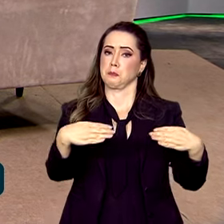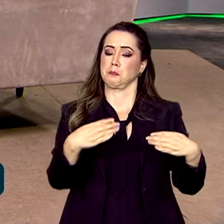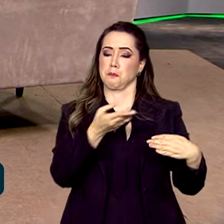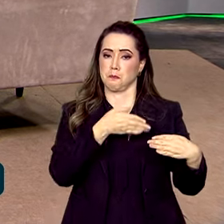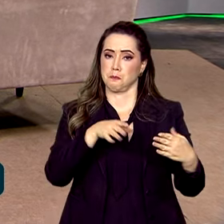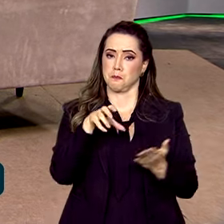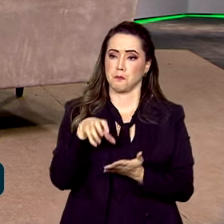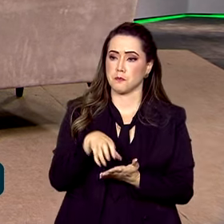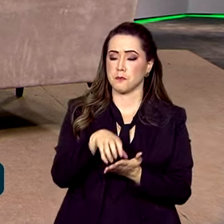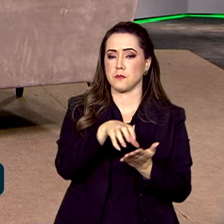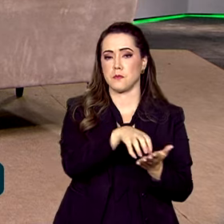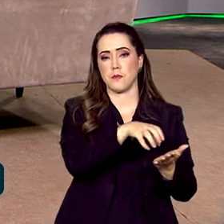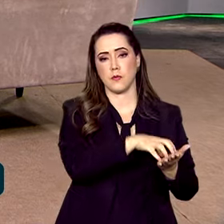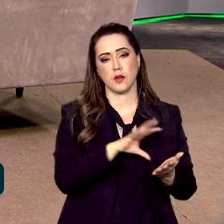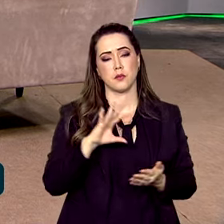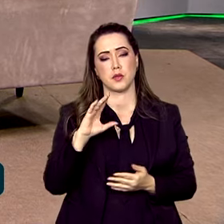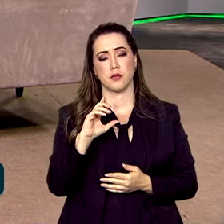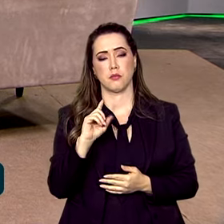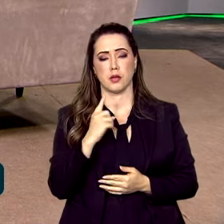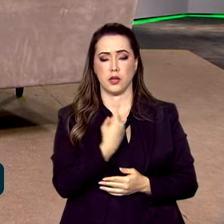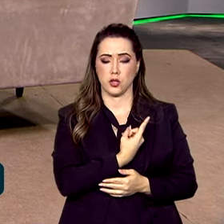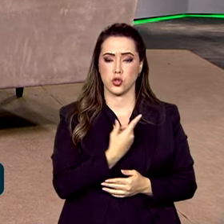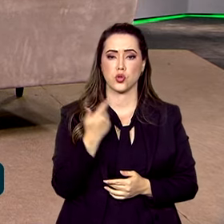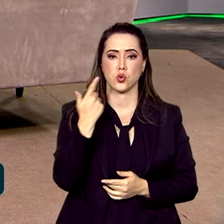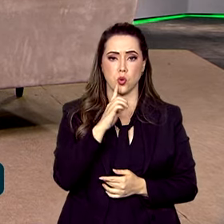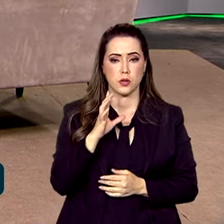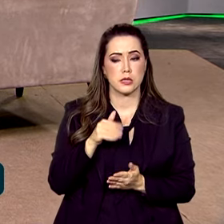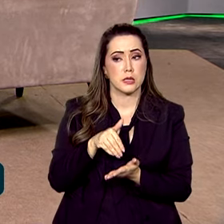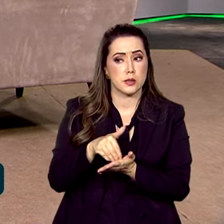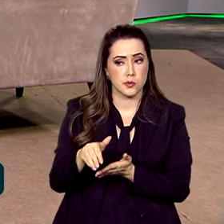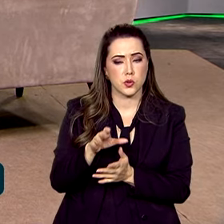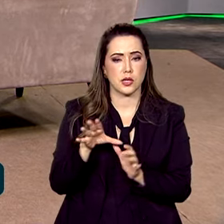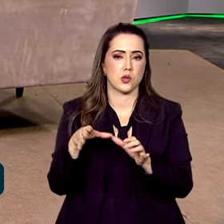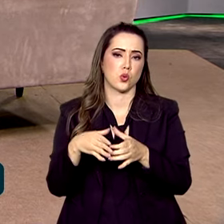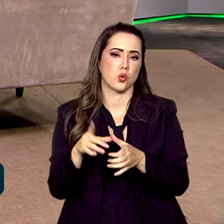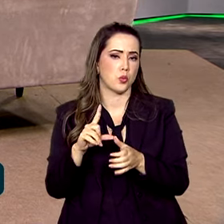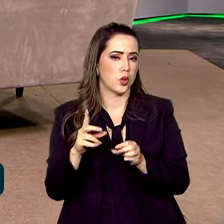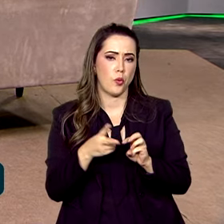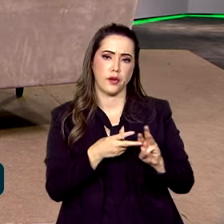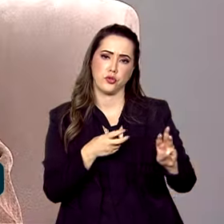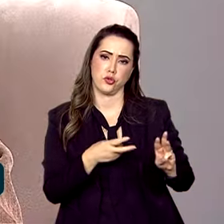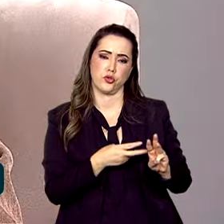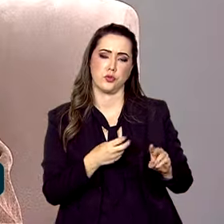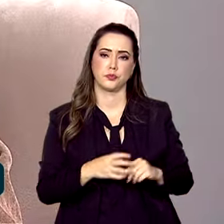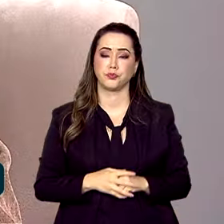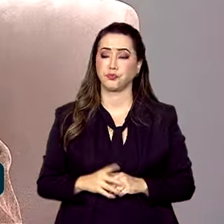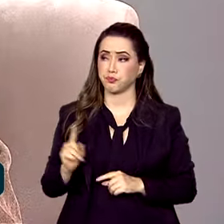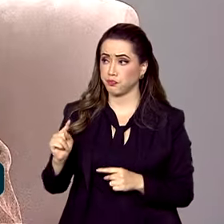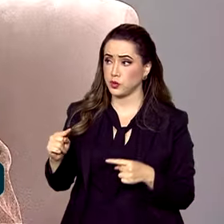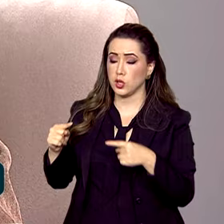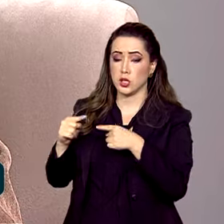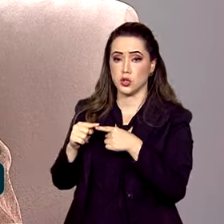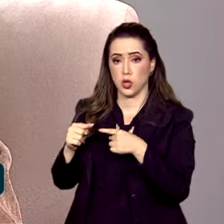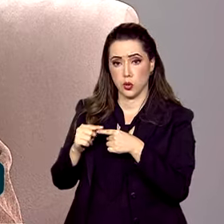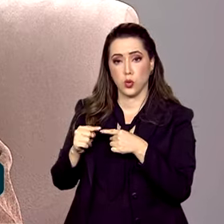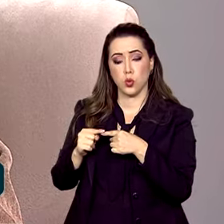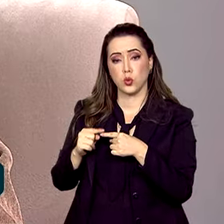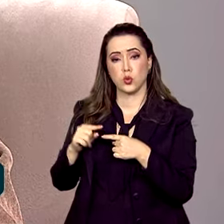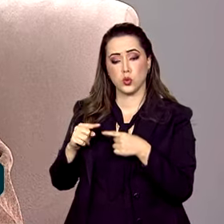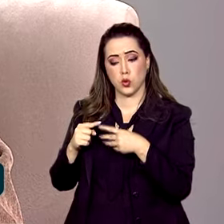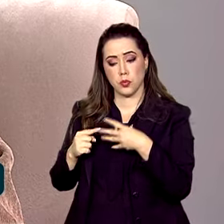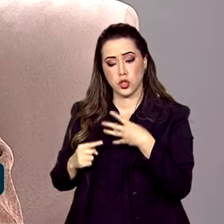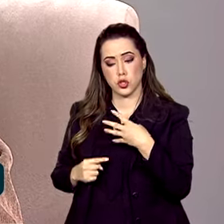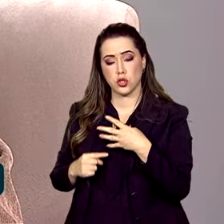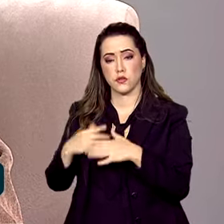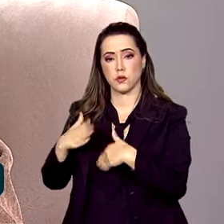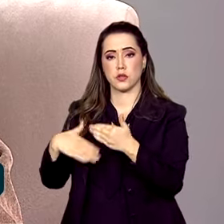dos órgãos, para que a gente aconteça a desintrusão. É uma ação, inclusive, que está alinhada com os objetivos do desenvolvimento sustentável, né? É o